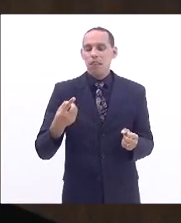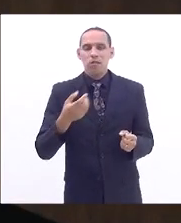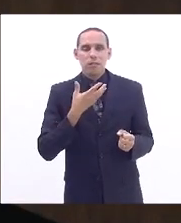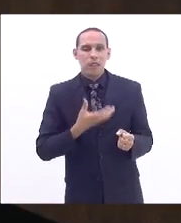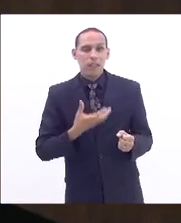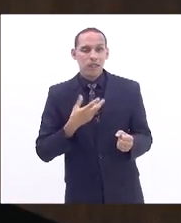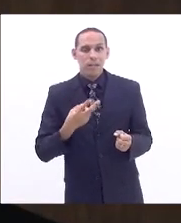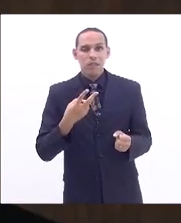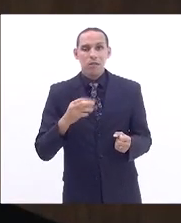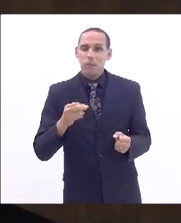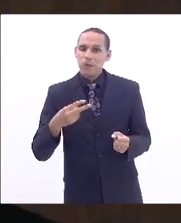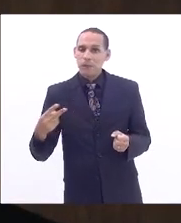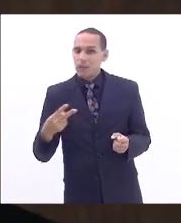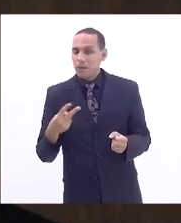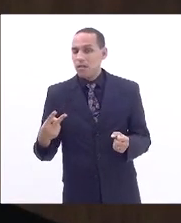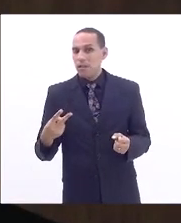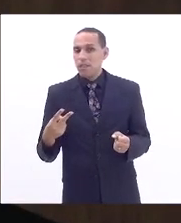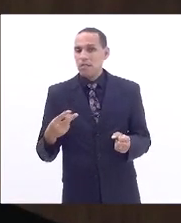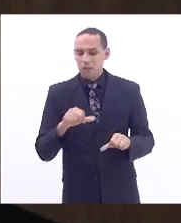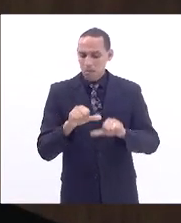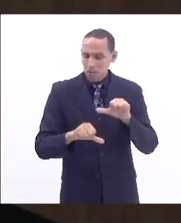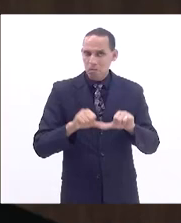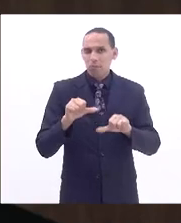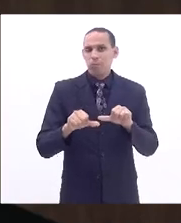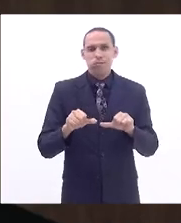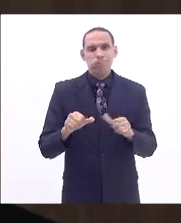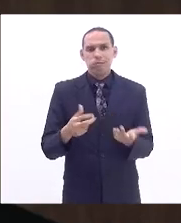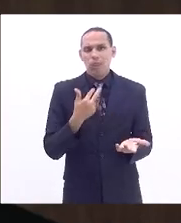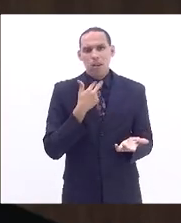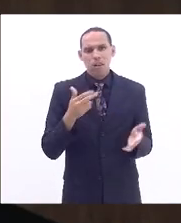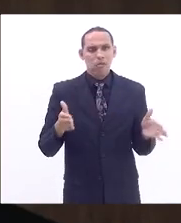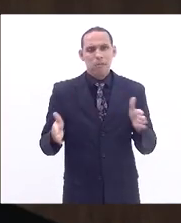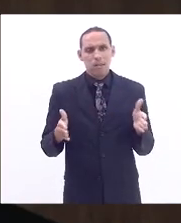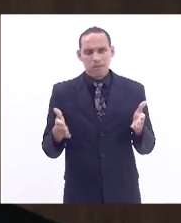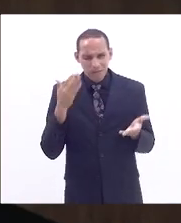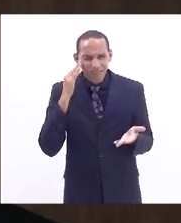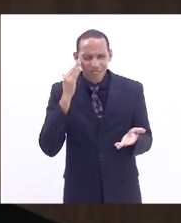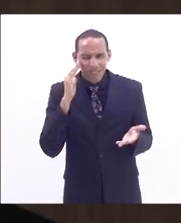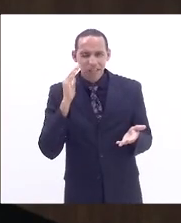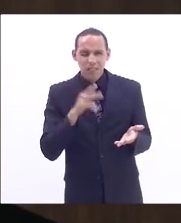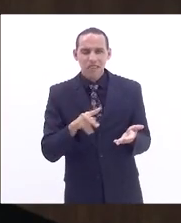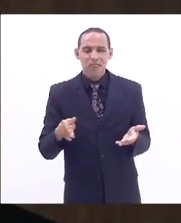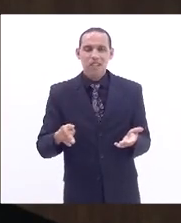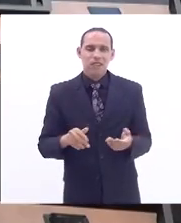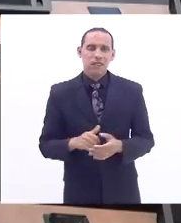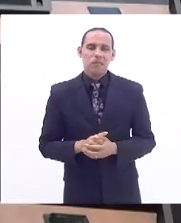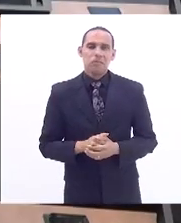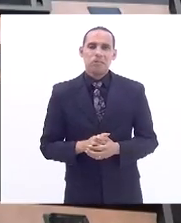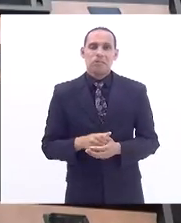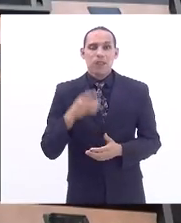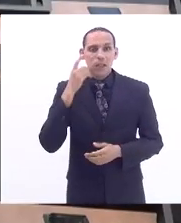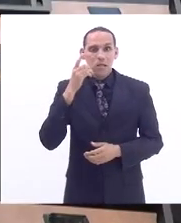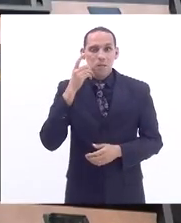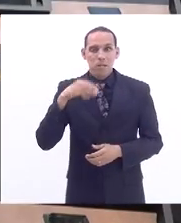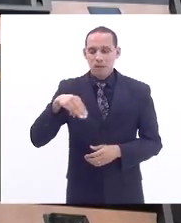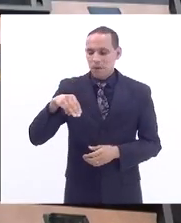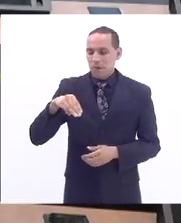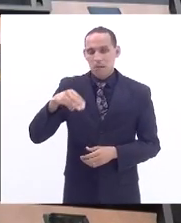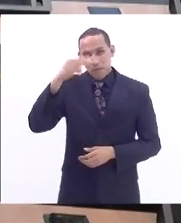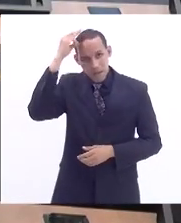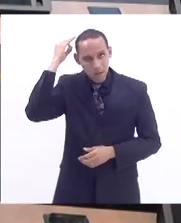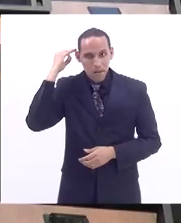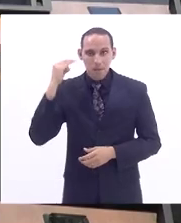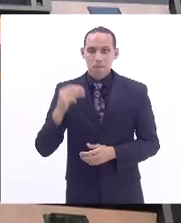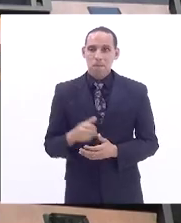de 22 Não compete mexer nesse prazo entendeu o resultado do Márcio